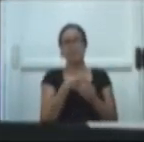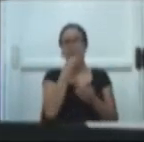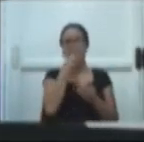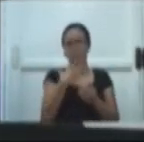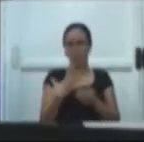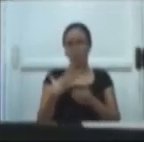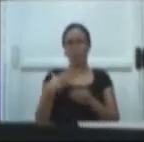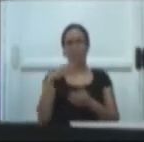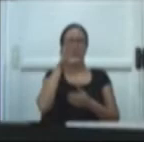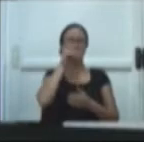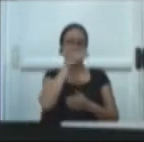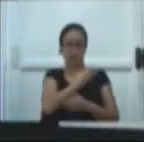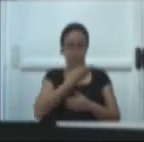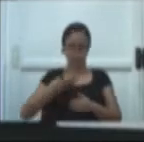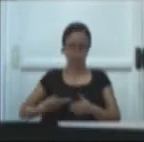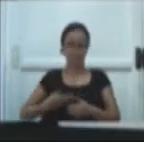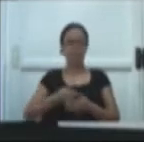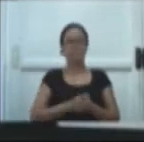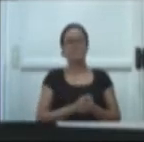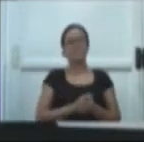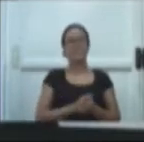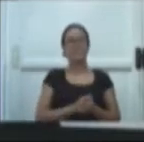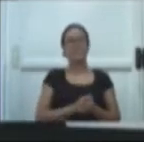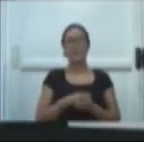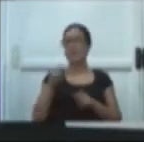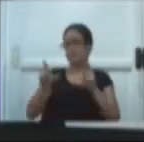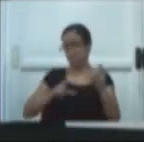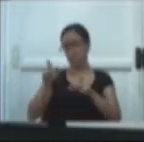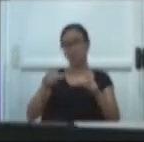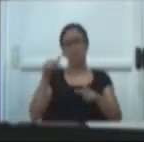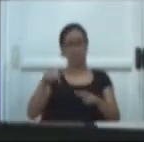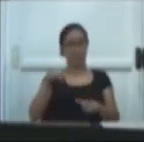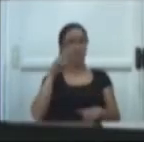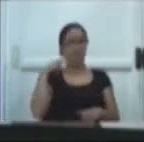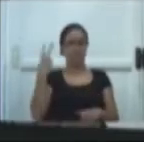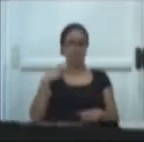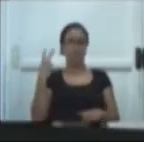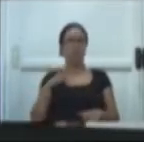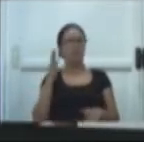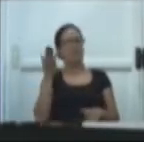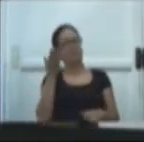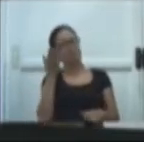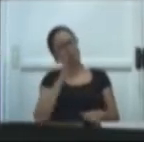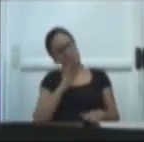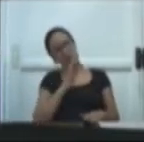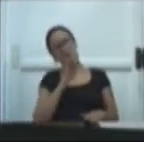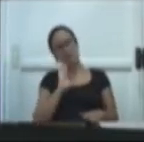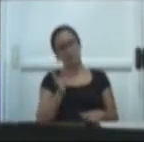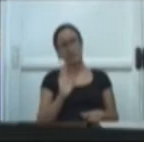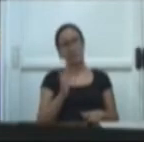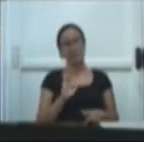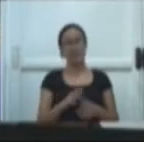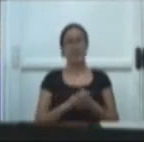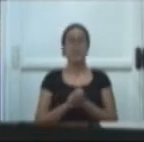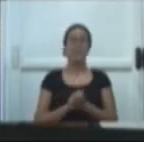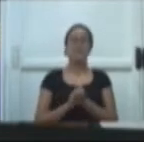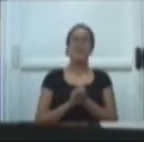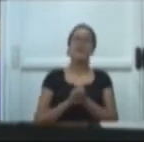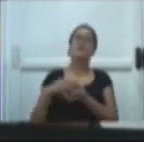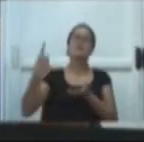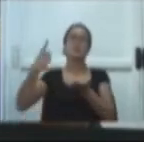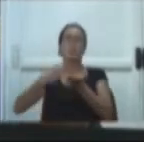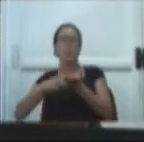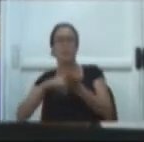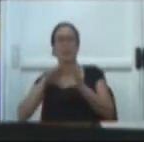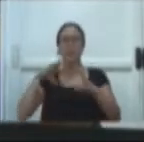Não é aprendido, já deve saber, né? Quem sabe faz ao vivo. Essa questão da negociação coletiva, cada ano nós avançamos aqui, e